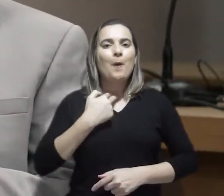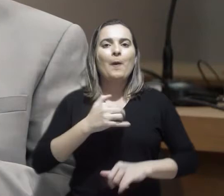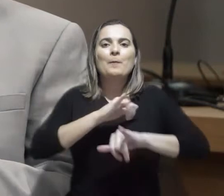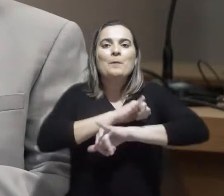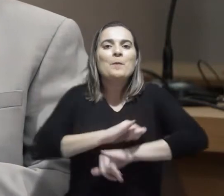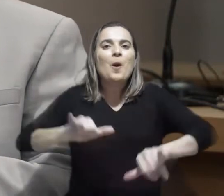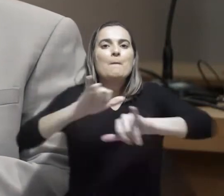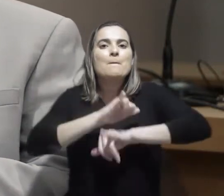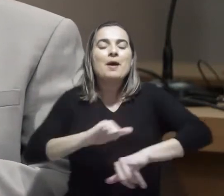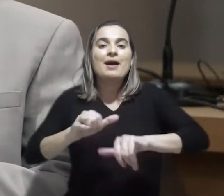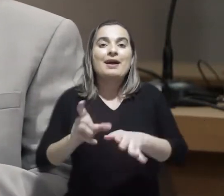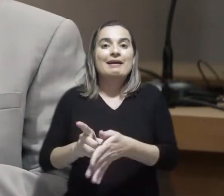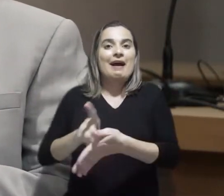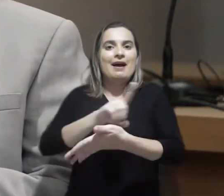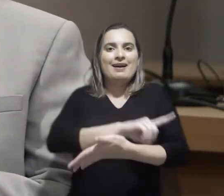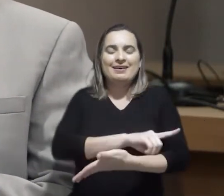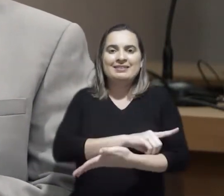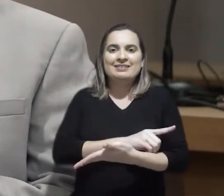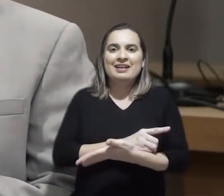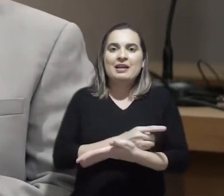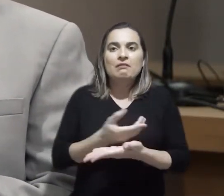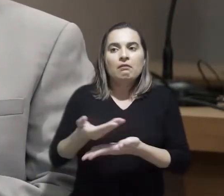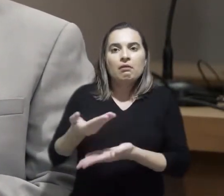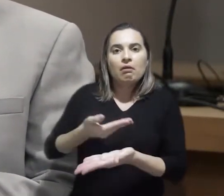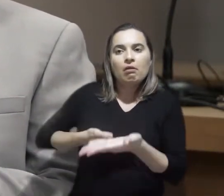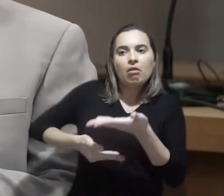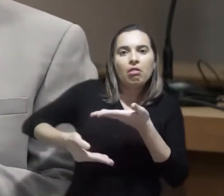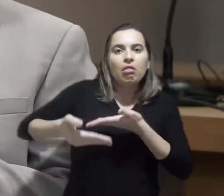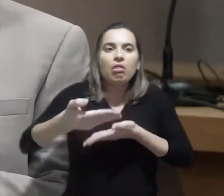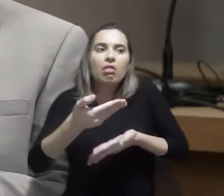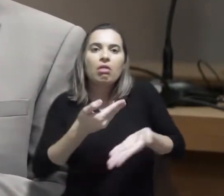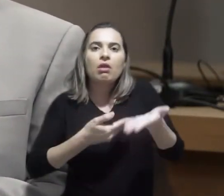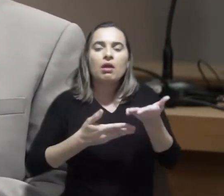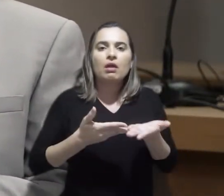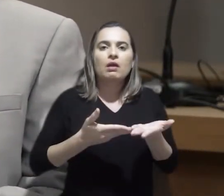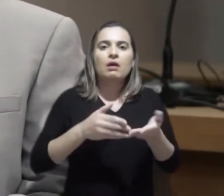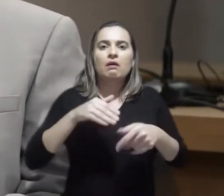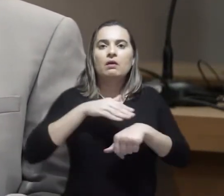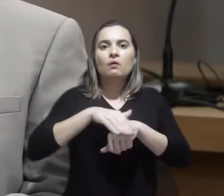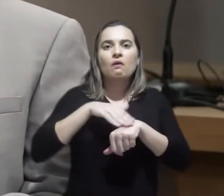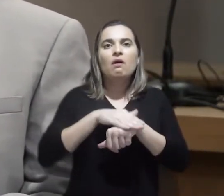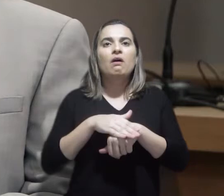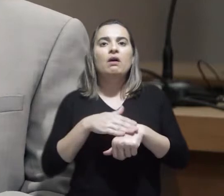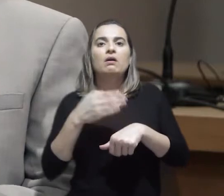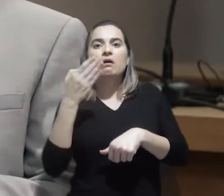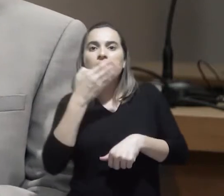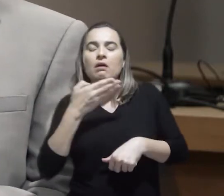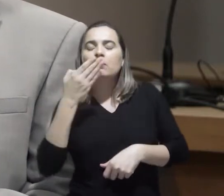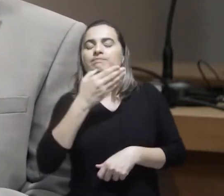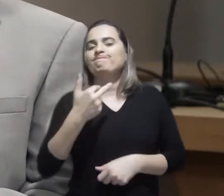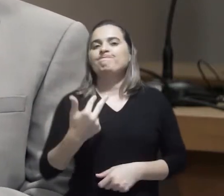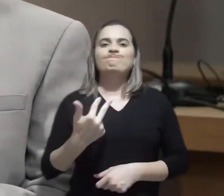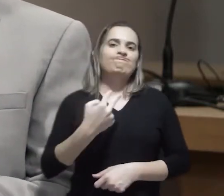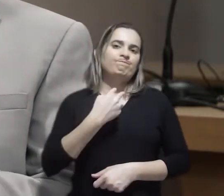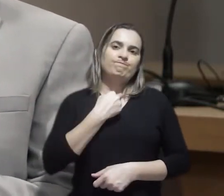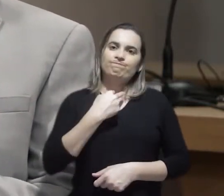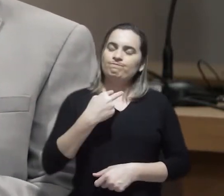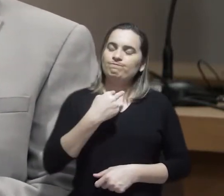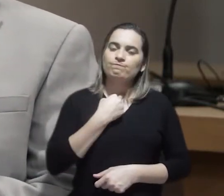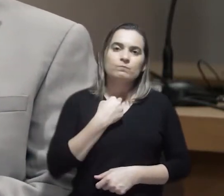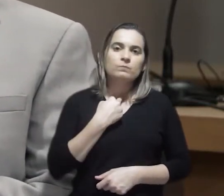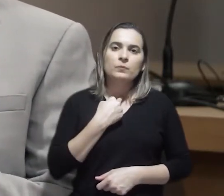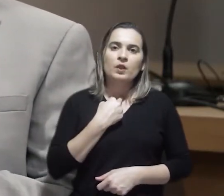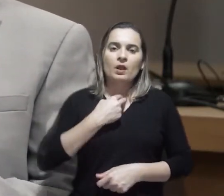antecipada mediante a entrega de bens ou serviços. Isso o pré-candidato não pode fazer. Que seria o quê?